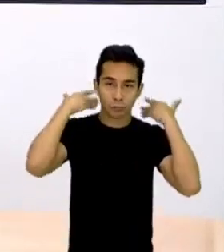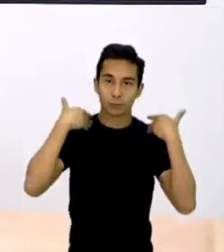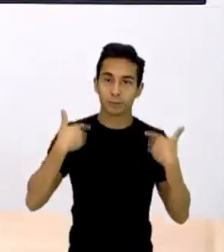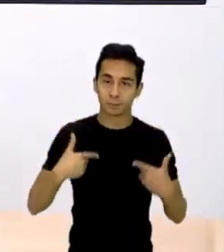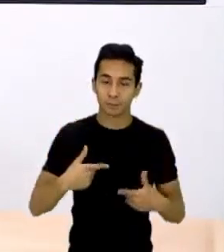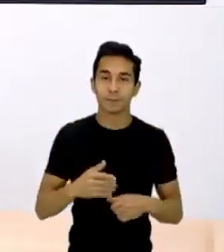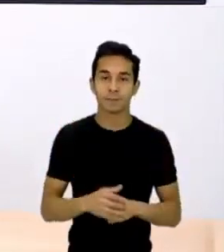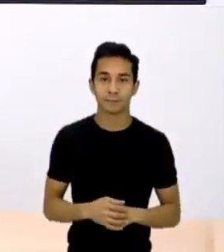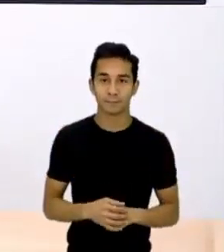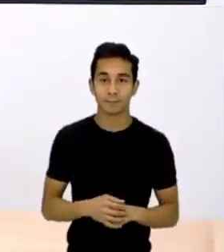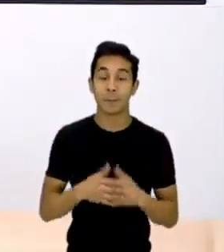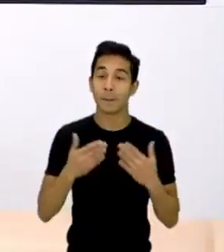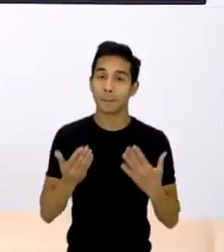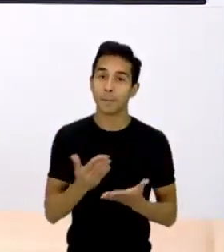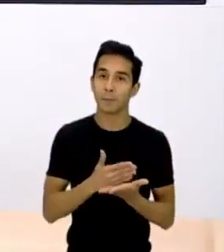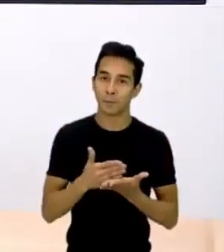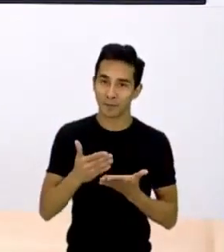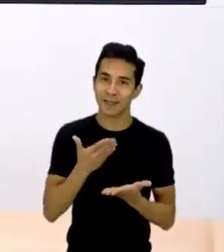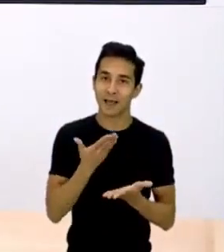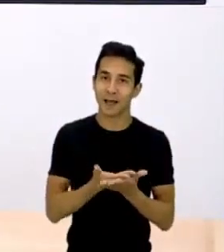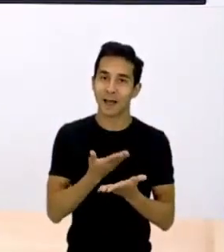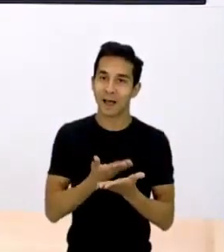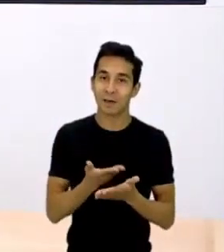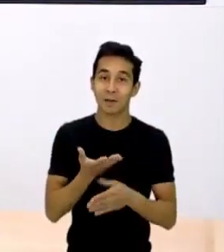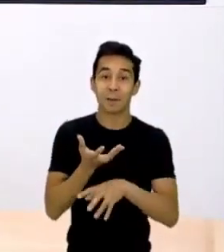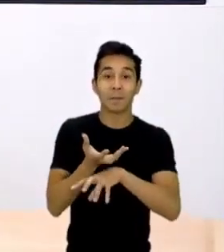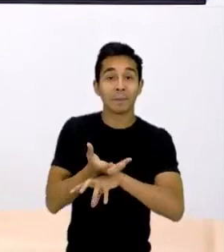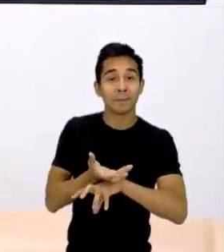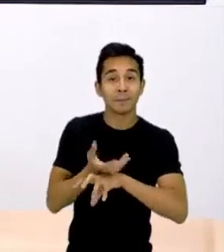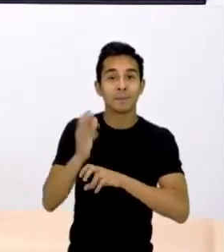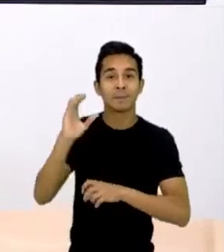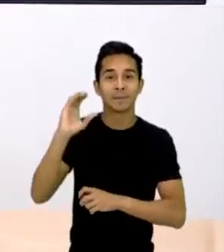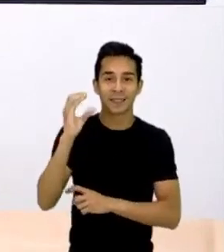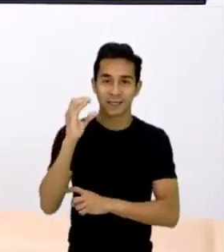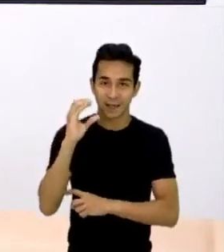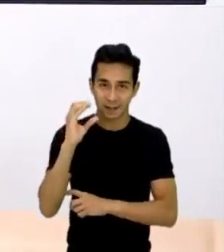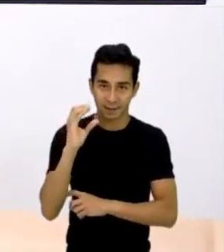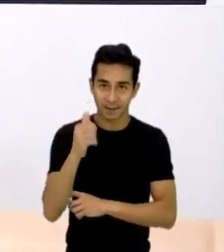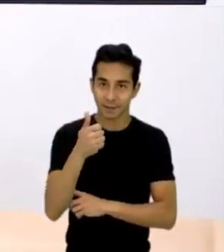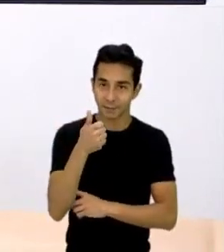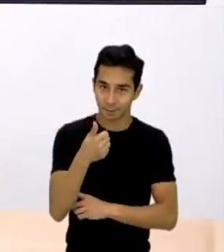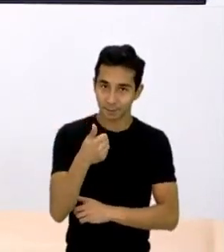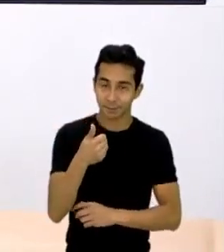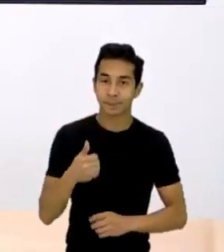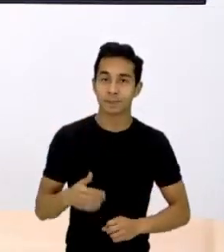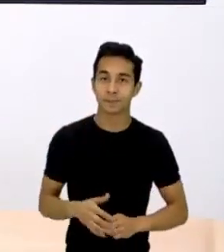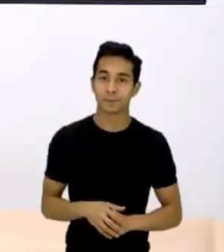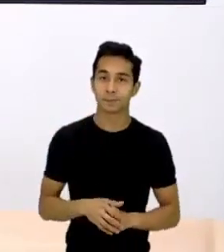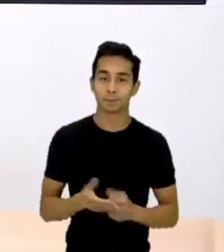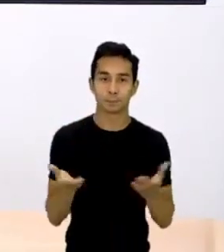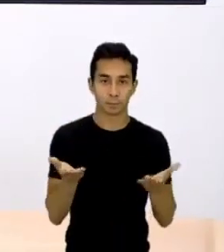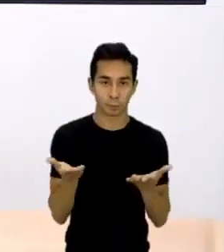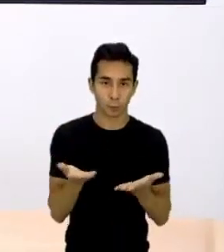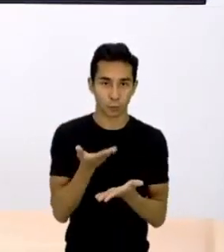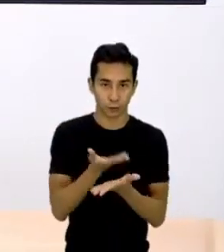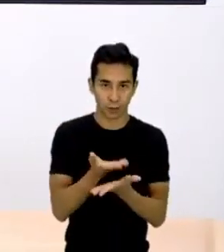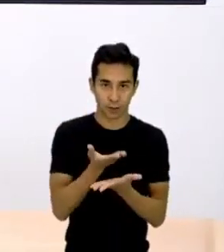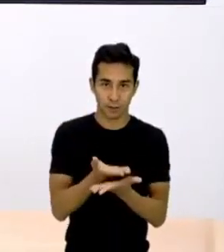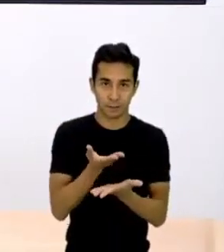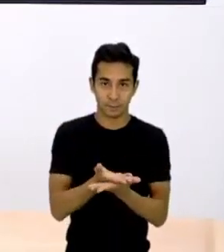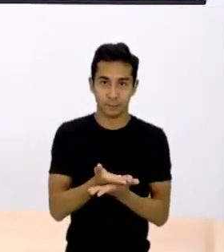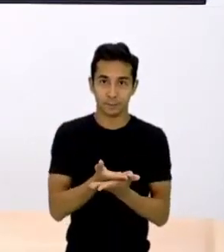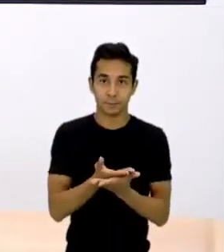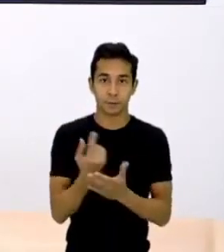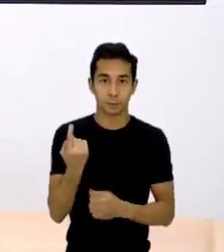nossa aula, então, agora de ciências, tá certo? Bom, e a aula de hoje não vai me